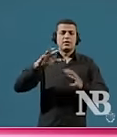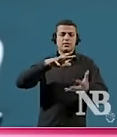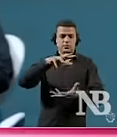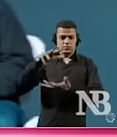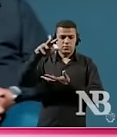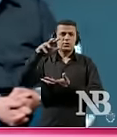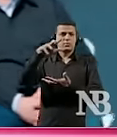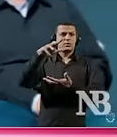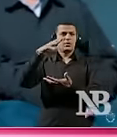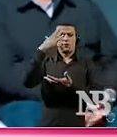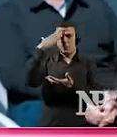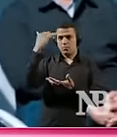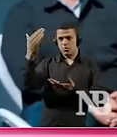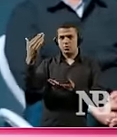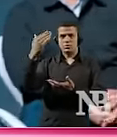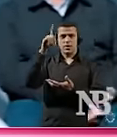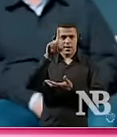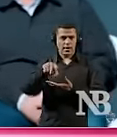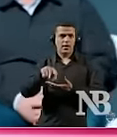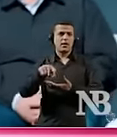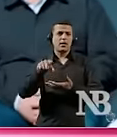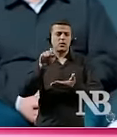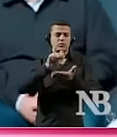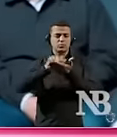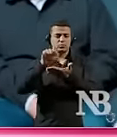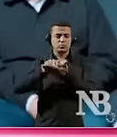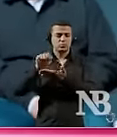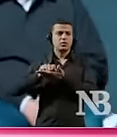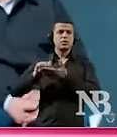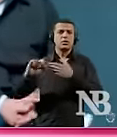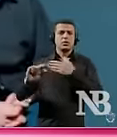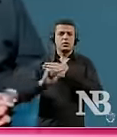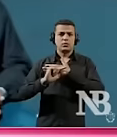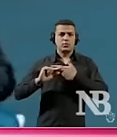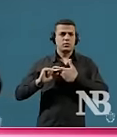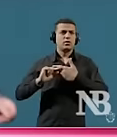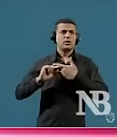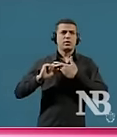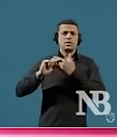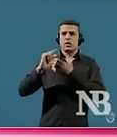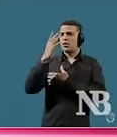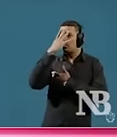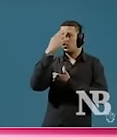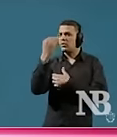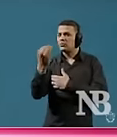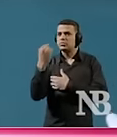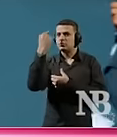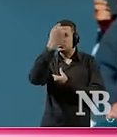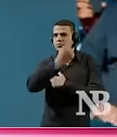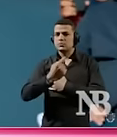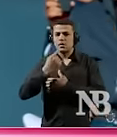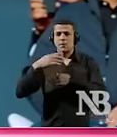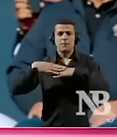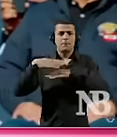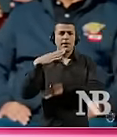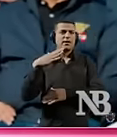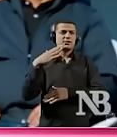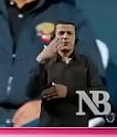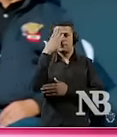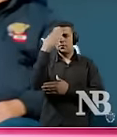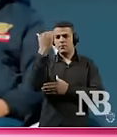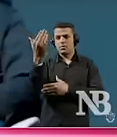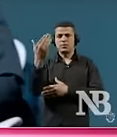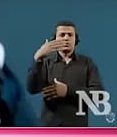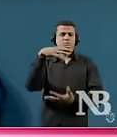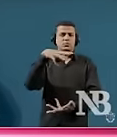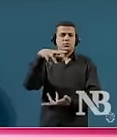mundo, ele é o autor, né, mais lido do mundo, ele é a imagem mais popular do mundo, e essa